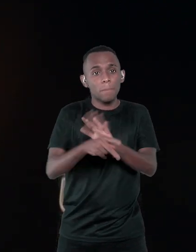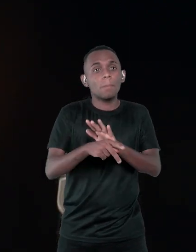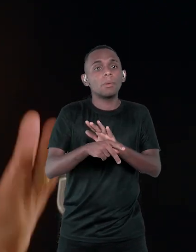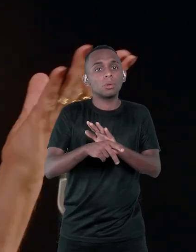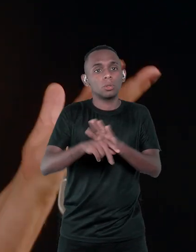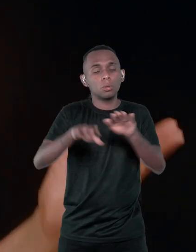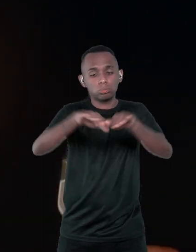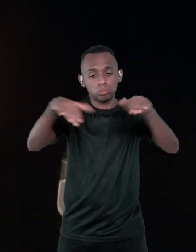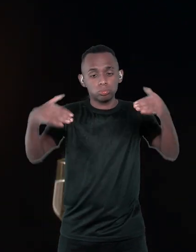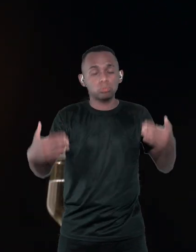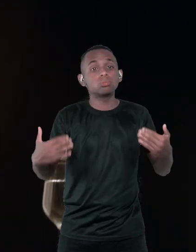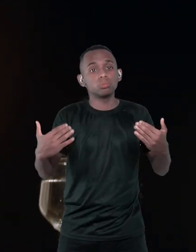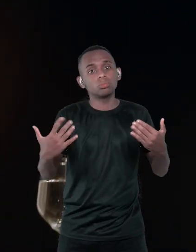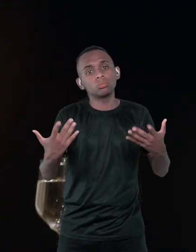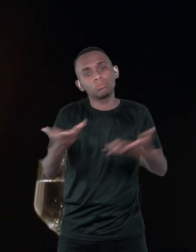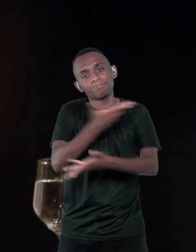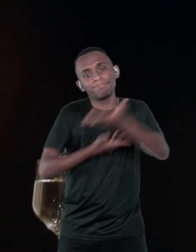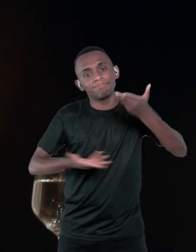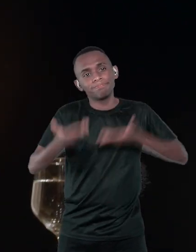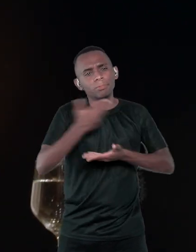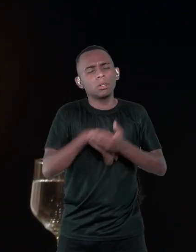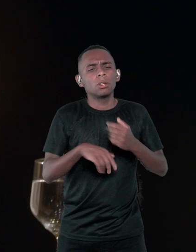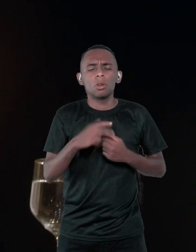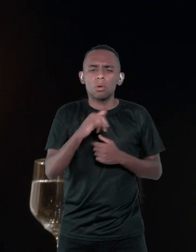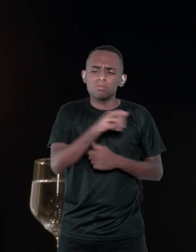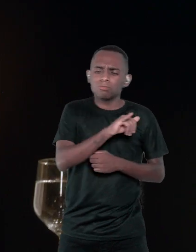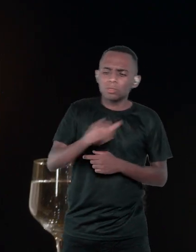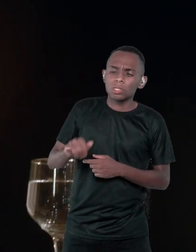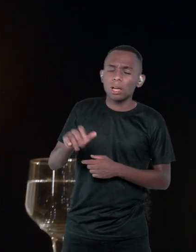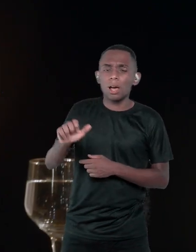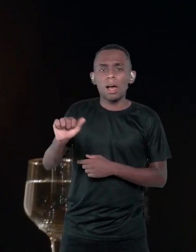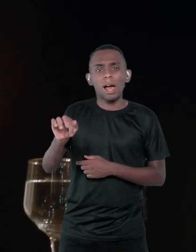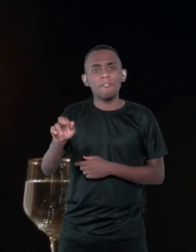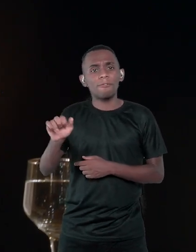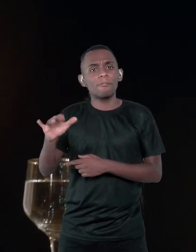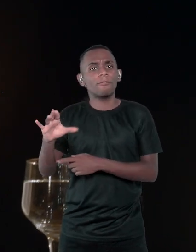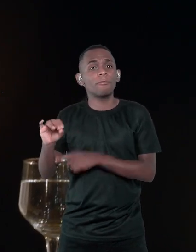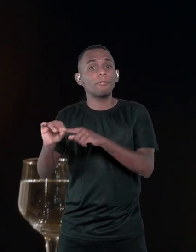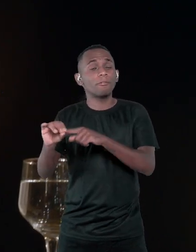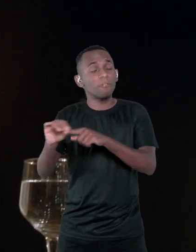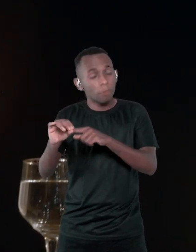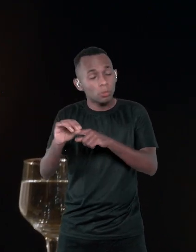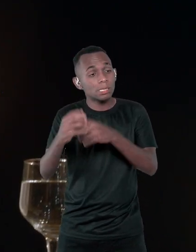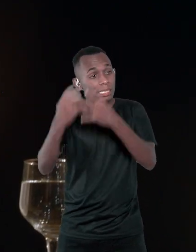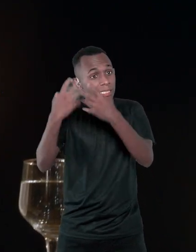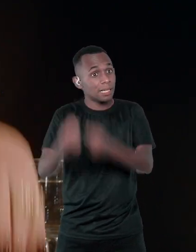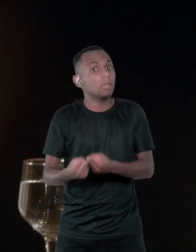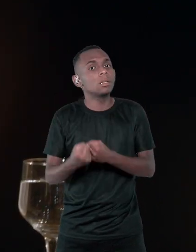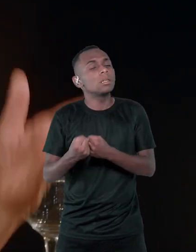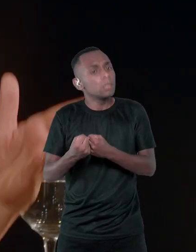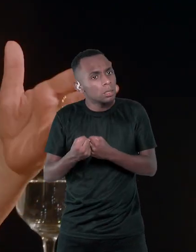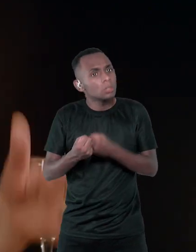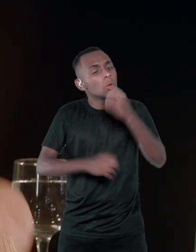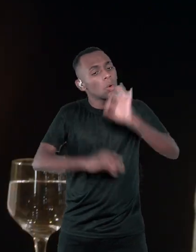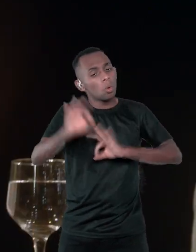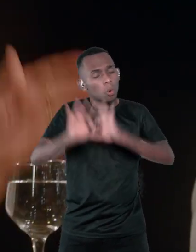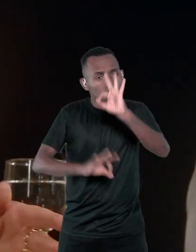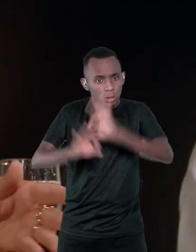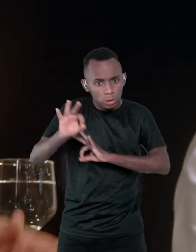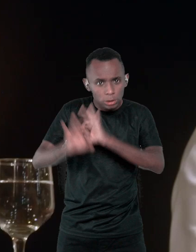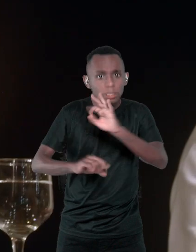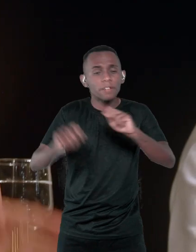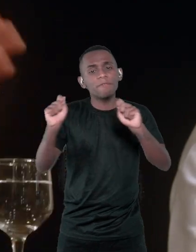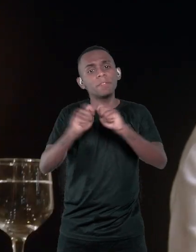tinha poucos lugares. E aí eu falei isso para Afonso, ele imediatamente sugeriu e organizou e montou e